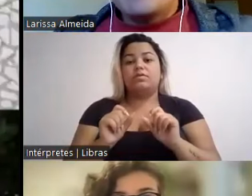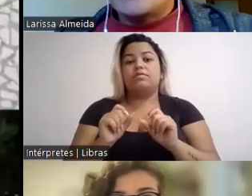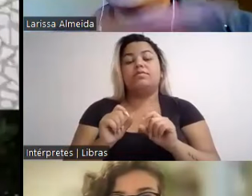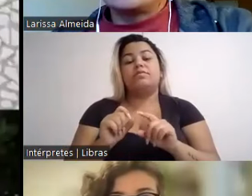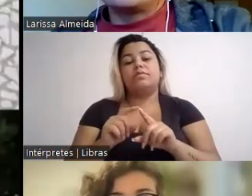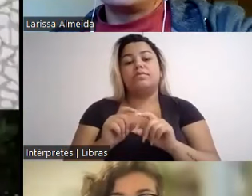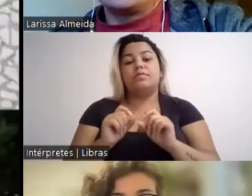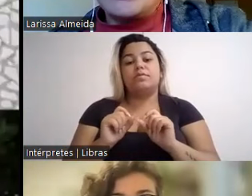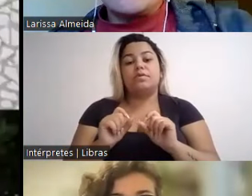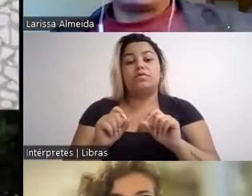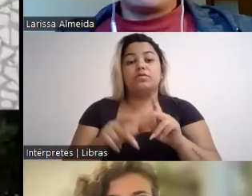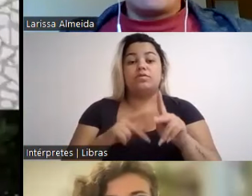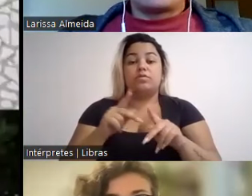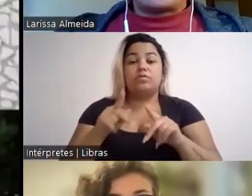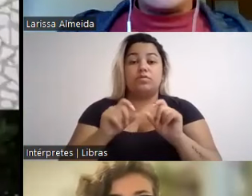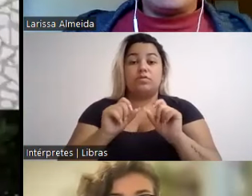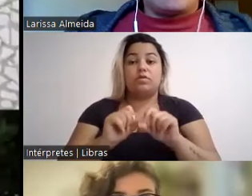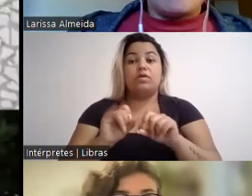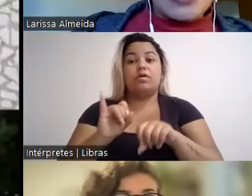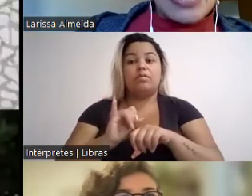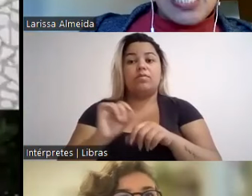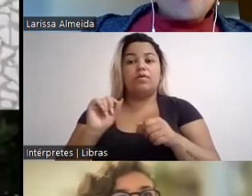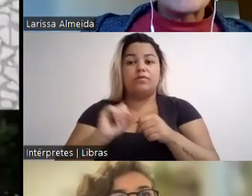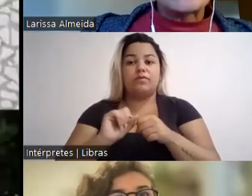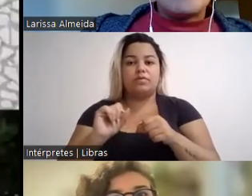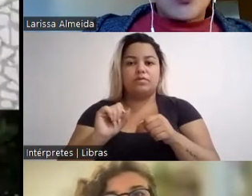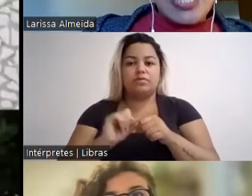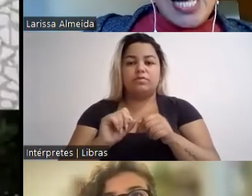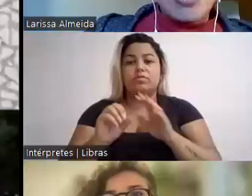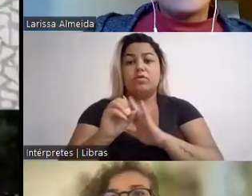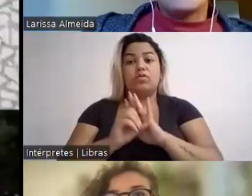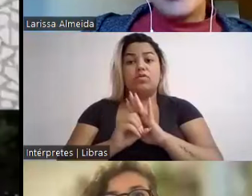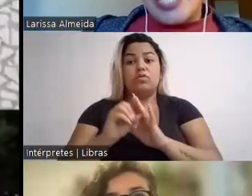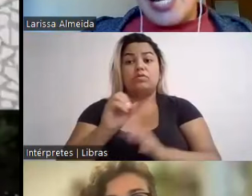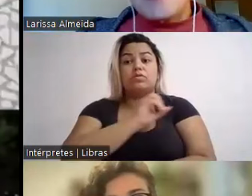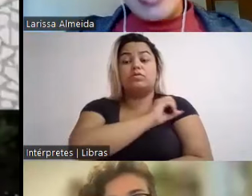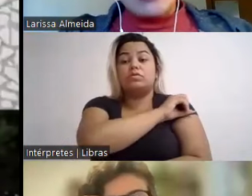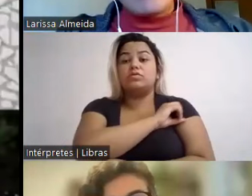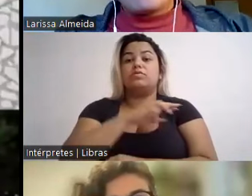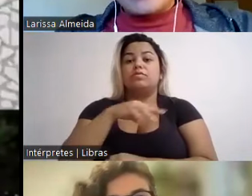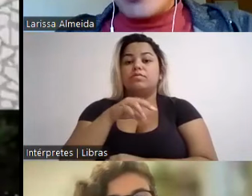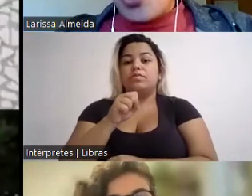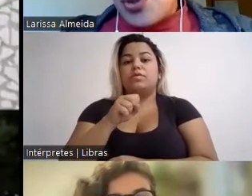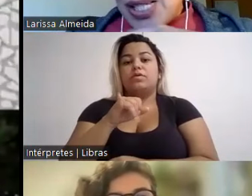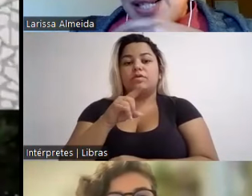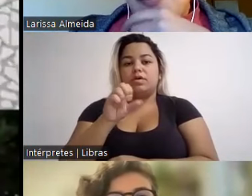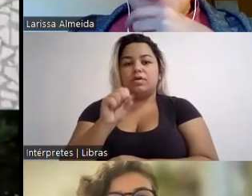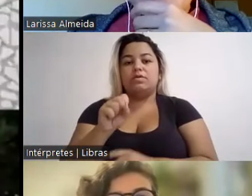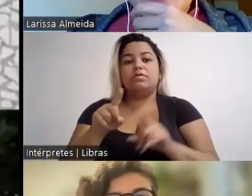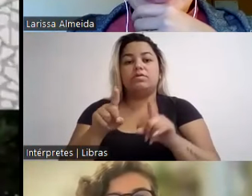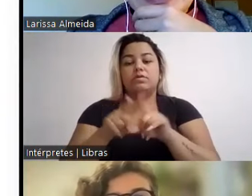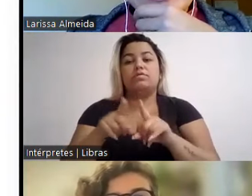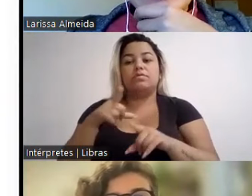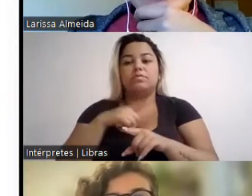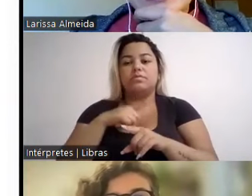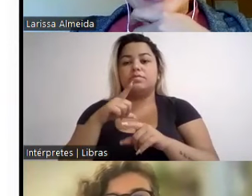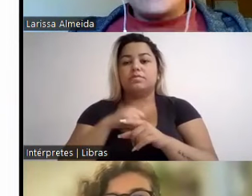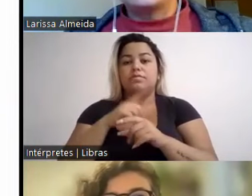do Polo Cultural da Mão Emetério, que foi feita a partir de uma oficina de mosaicos, né? E aí houve essa construção